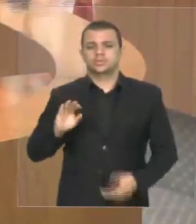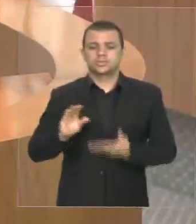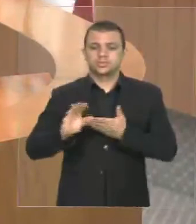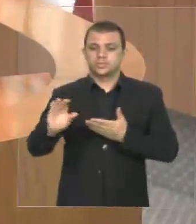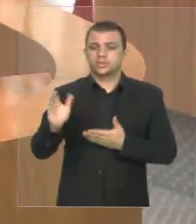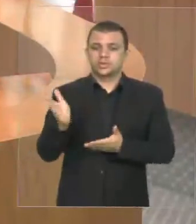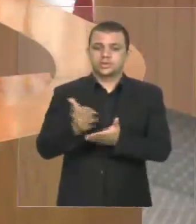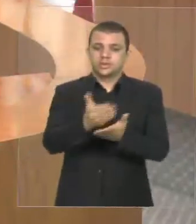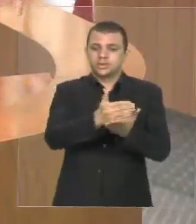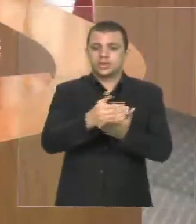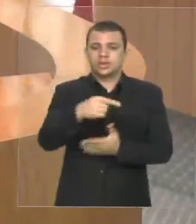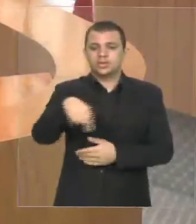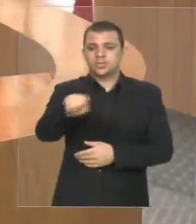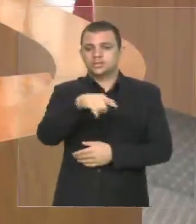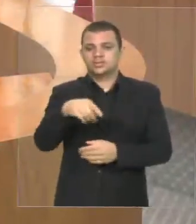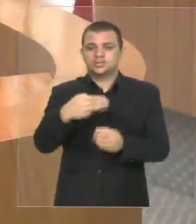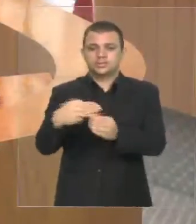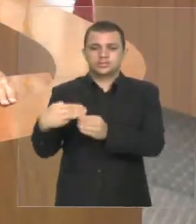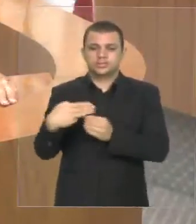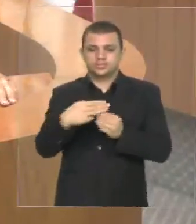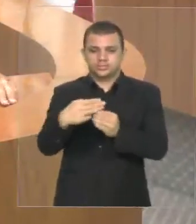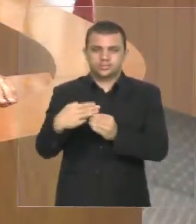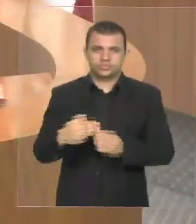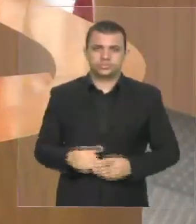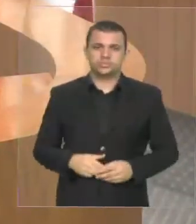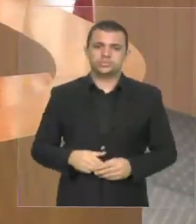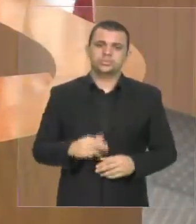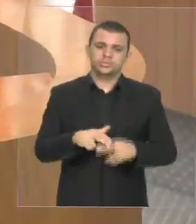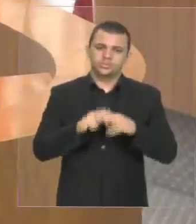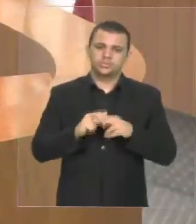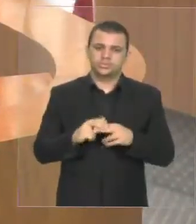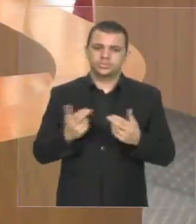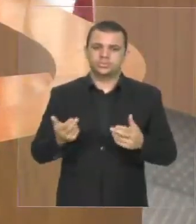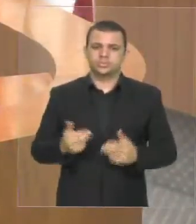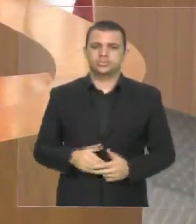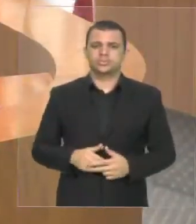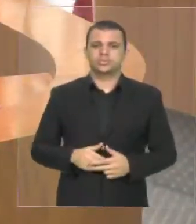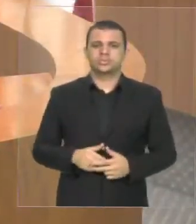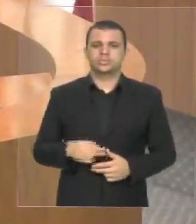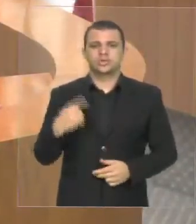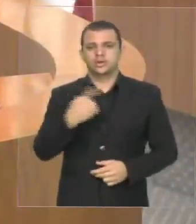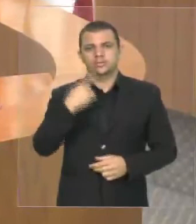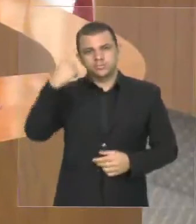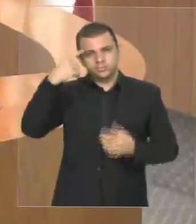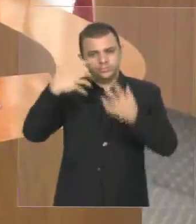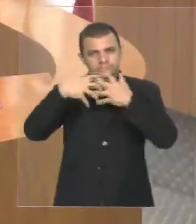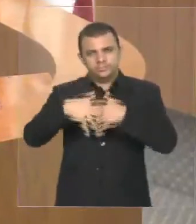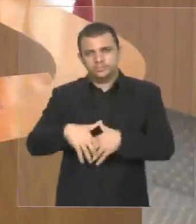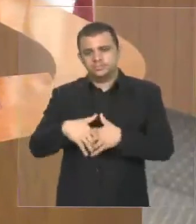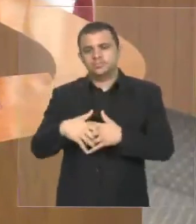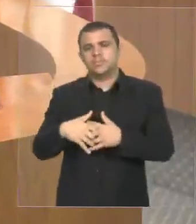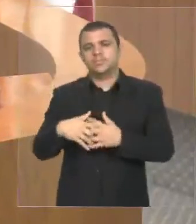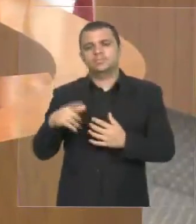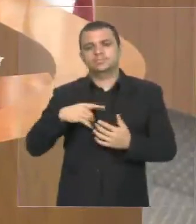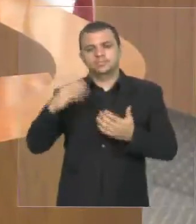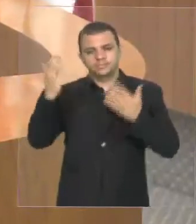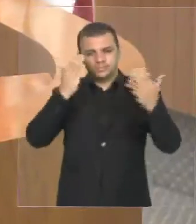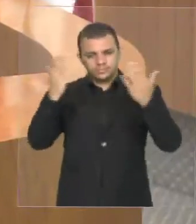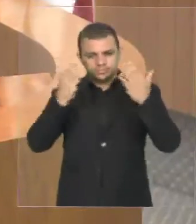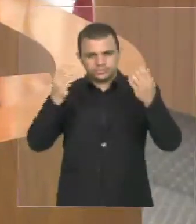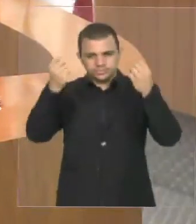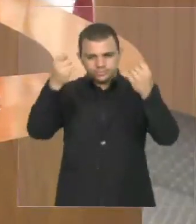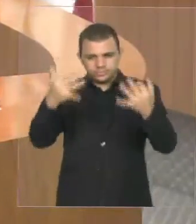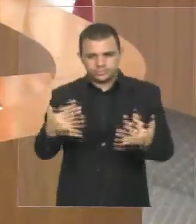Estado, vai justamente para os municípios. E é nessa reflexão que a gente faz,